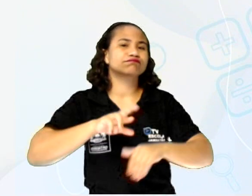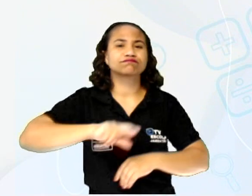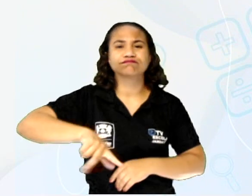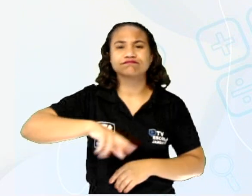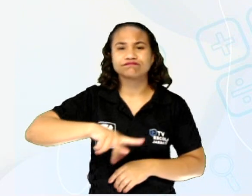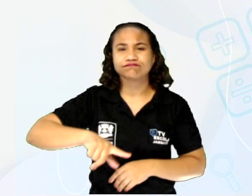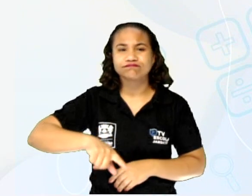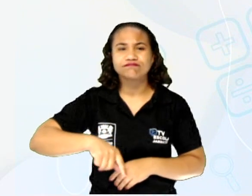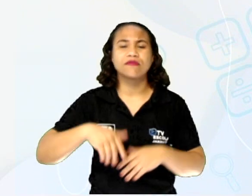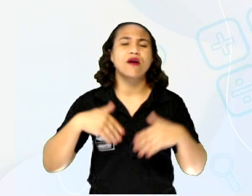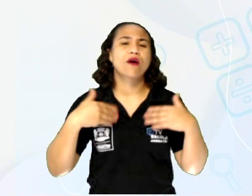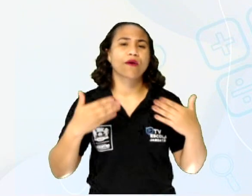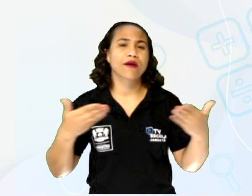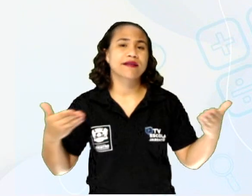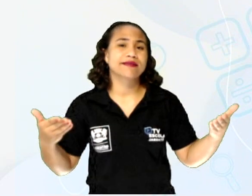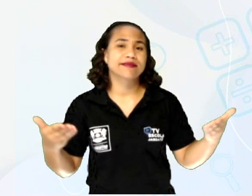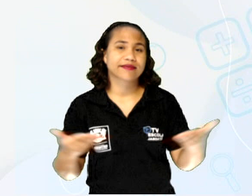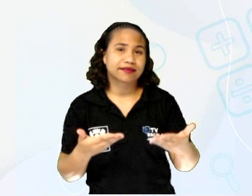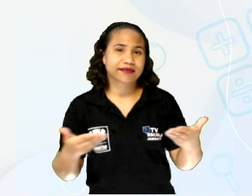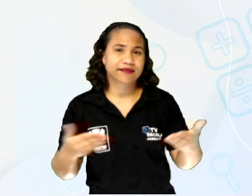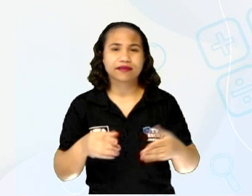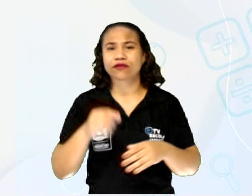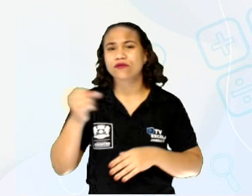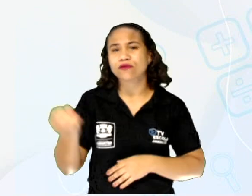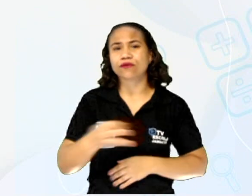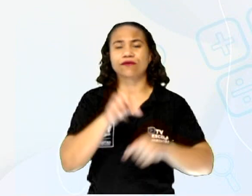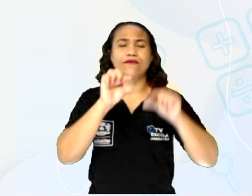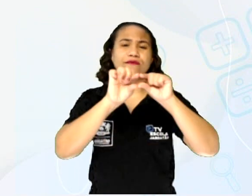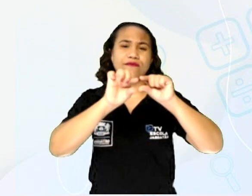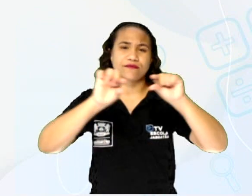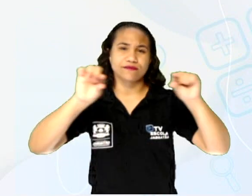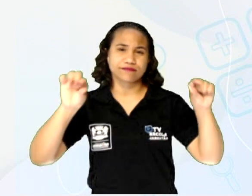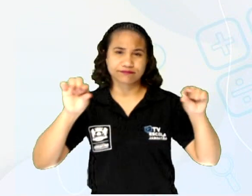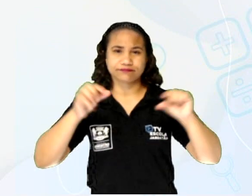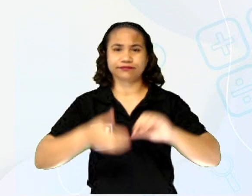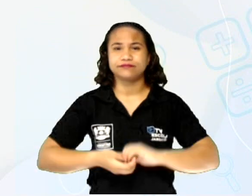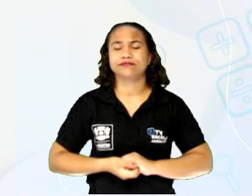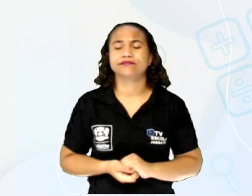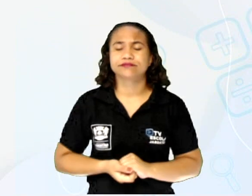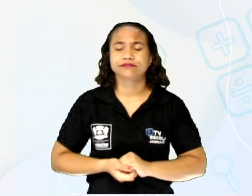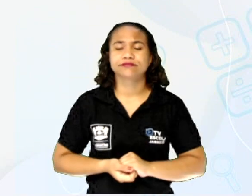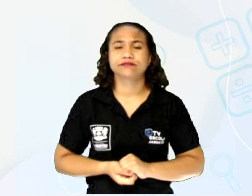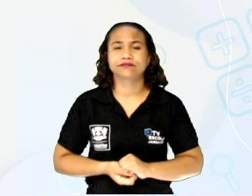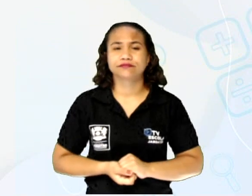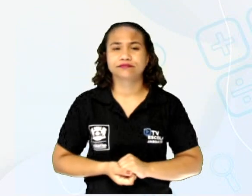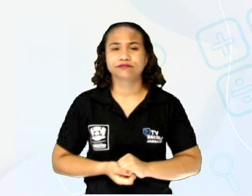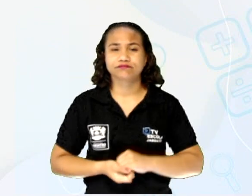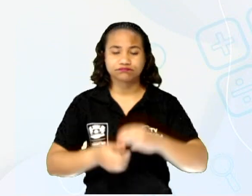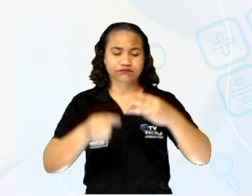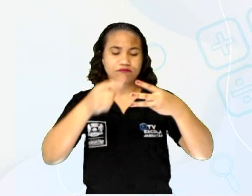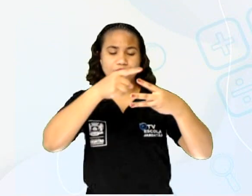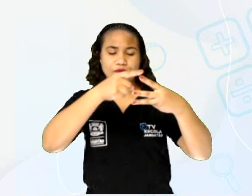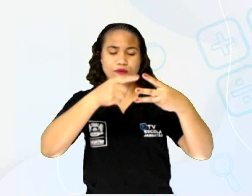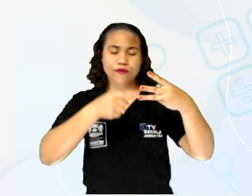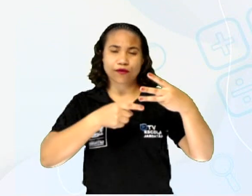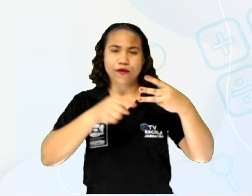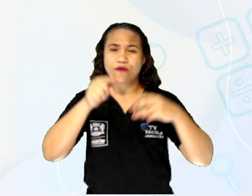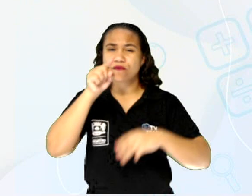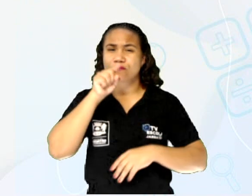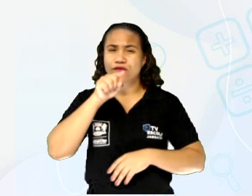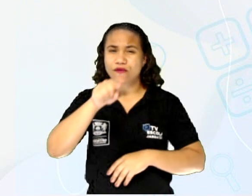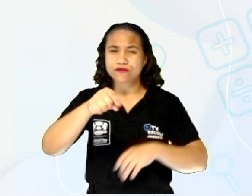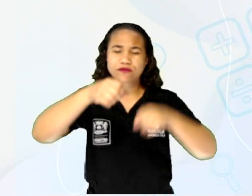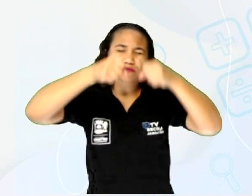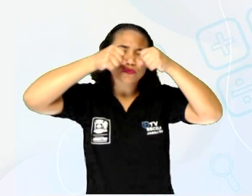are crying, you're not crying, or you'n't cry. Você não está